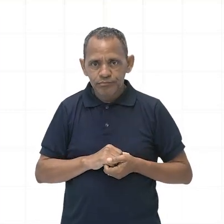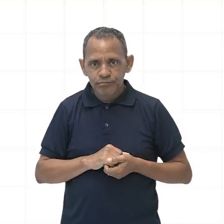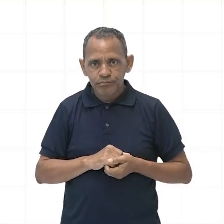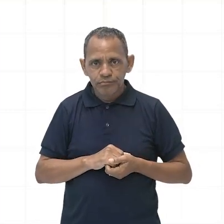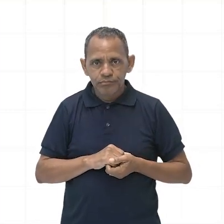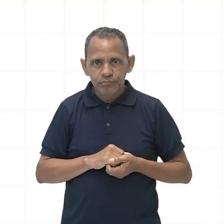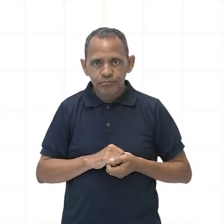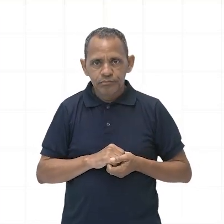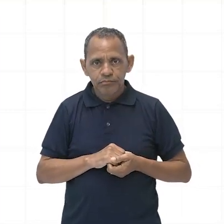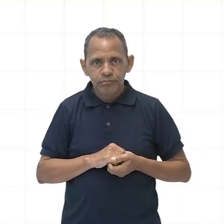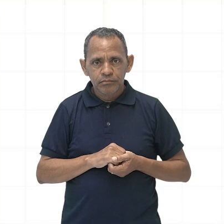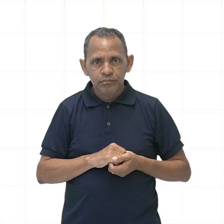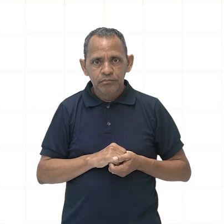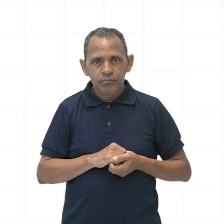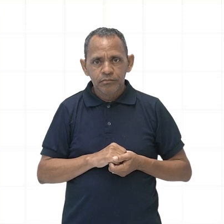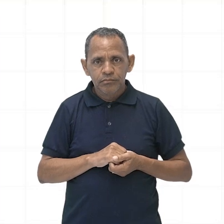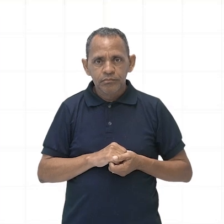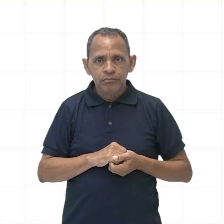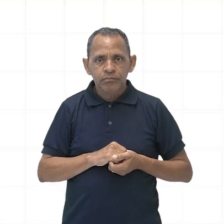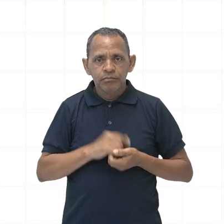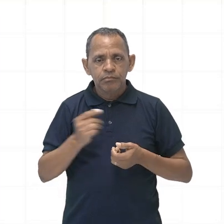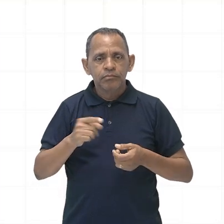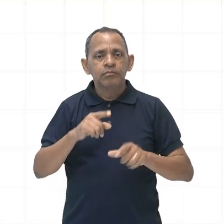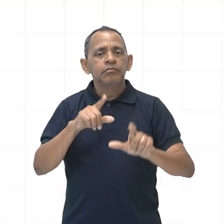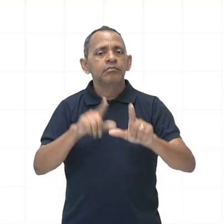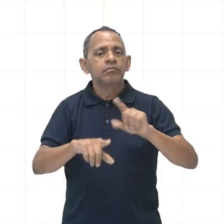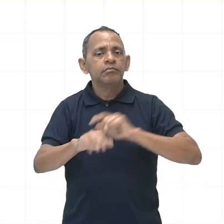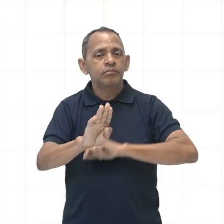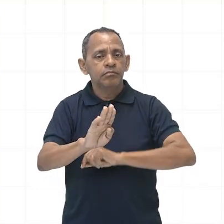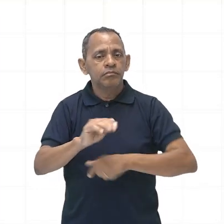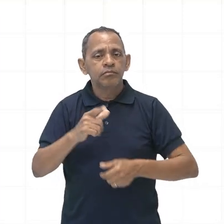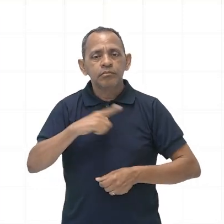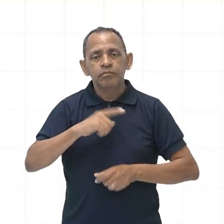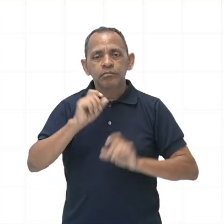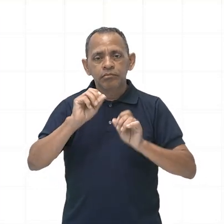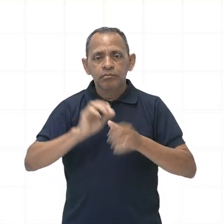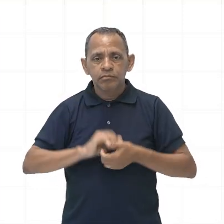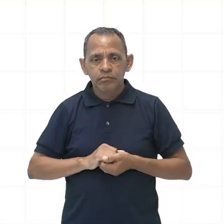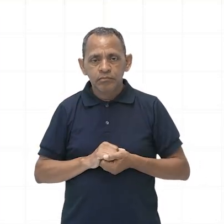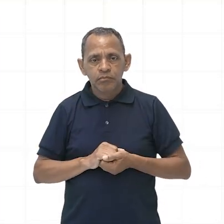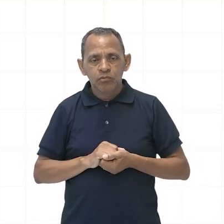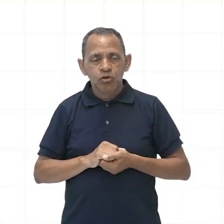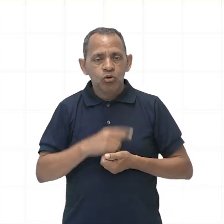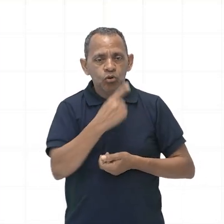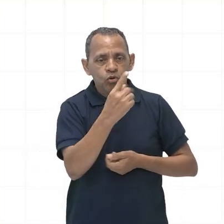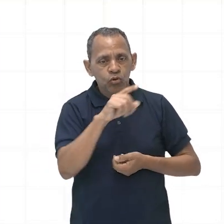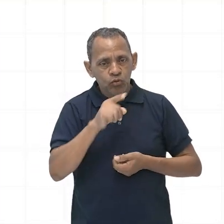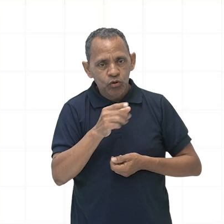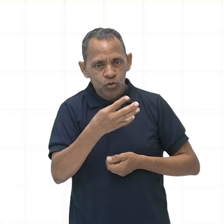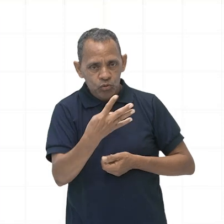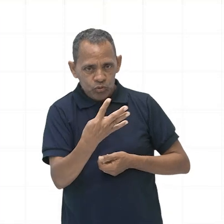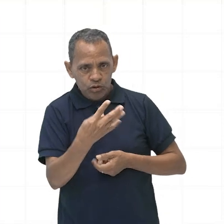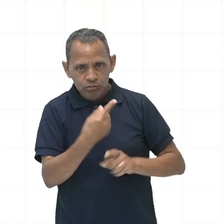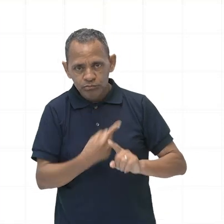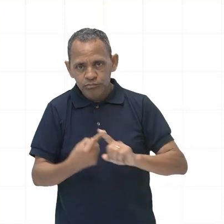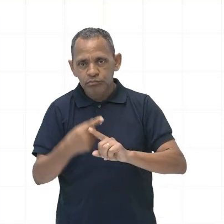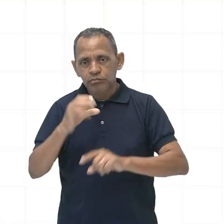certo? Então, vamos na letra B. Na letra B, nós temos aqui 1,4